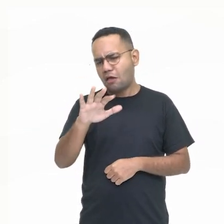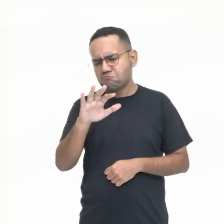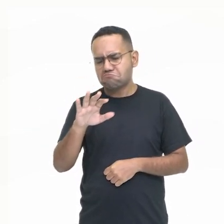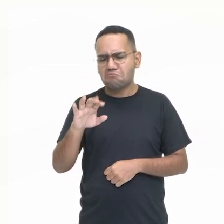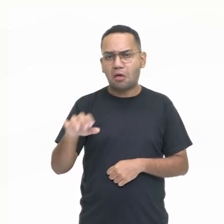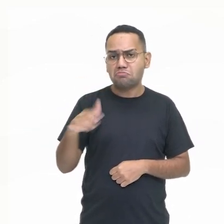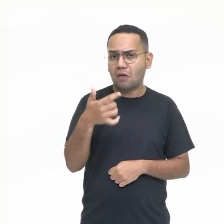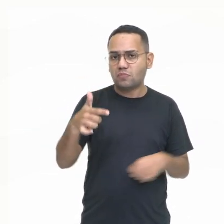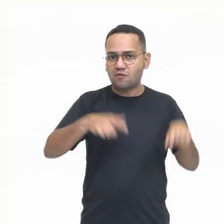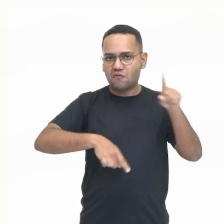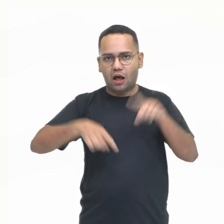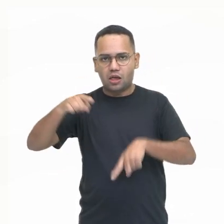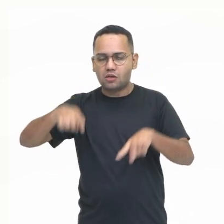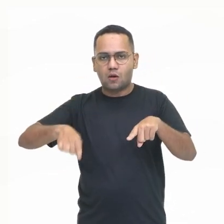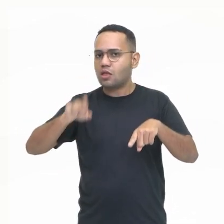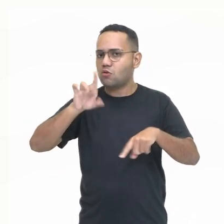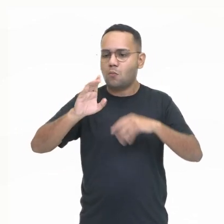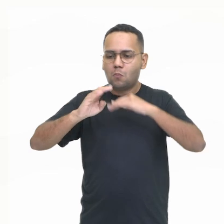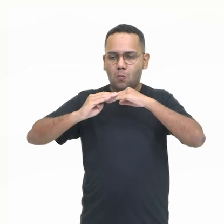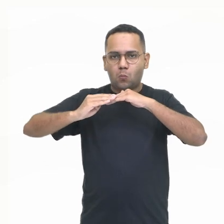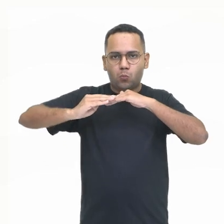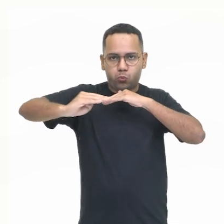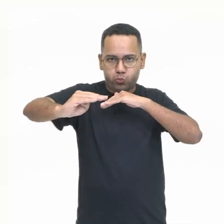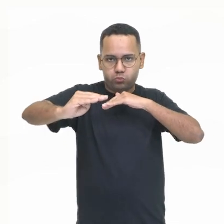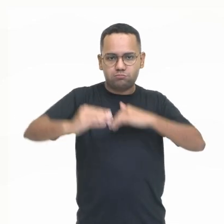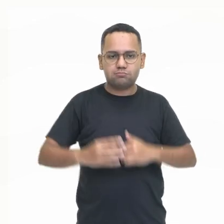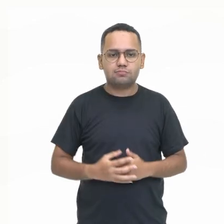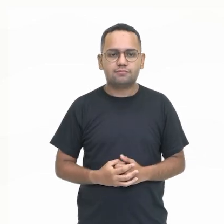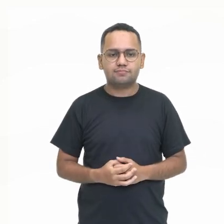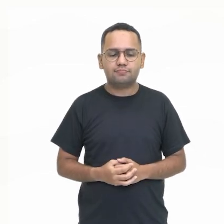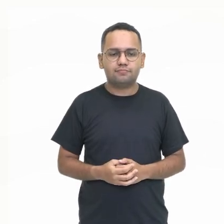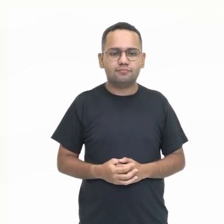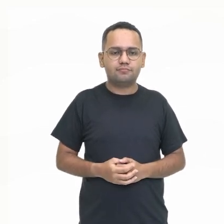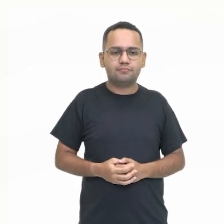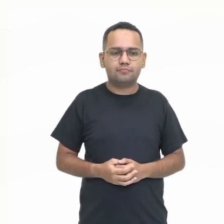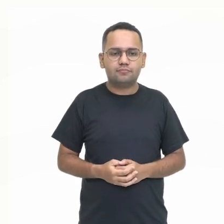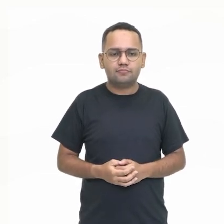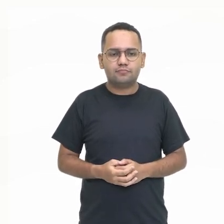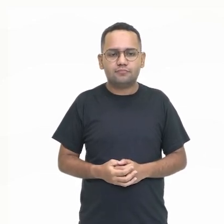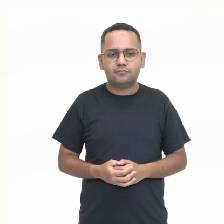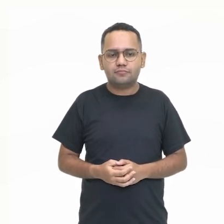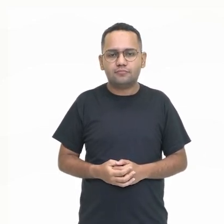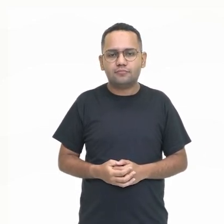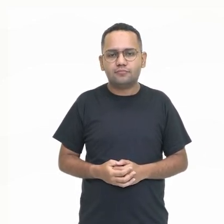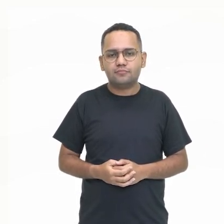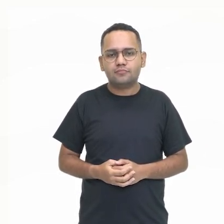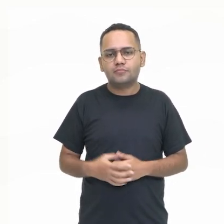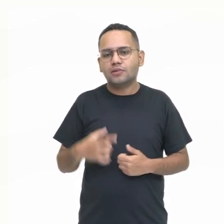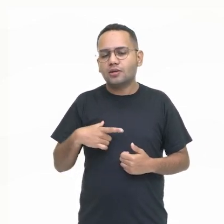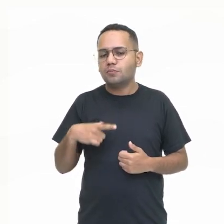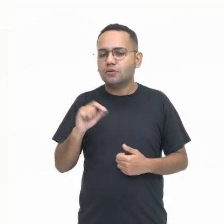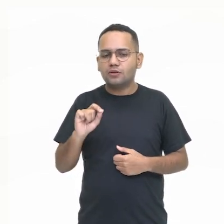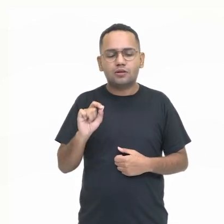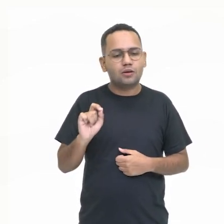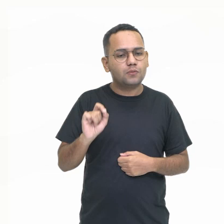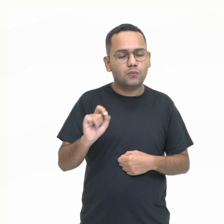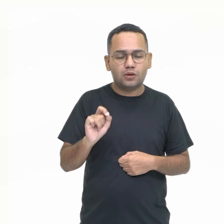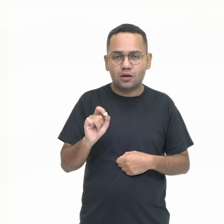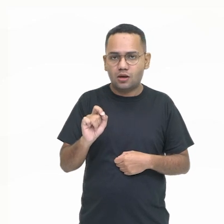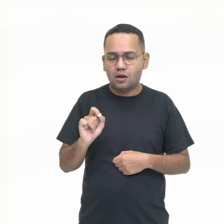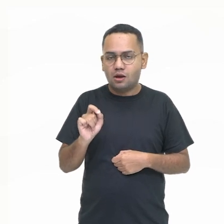crescente nem decrescente, ou seja, ela é uma função constante. Sempre que aumentamos ou diminuímos o valor do